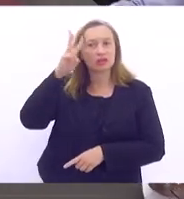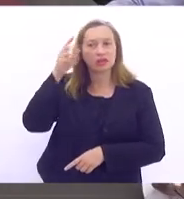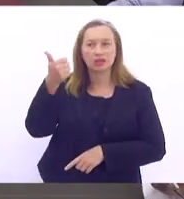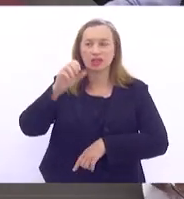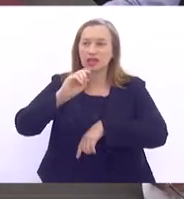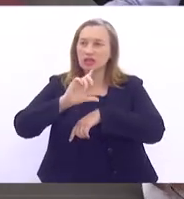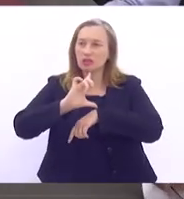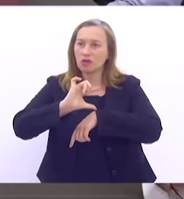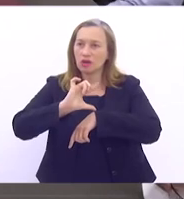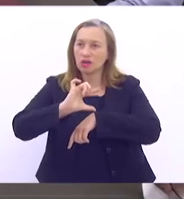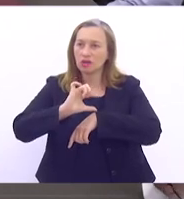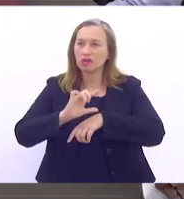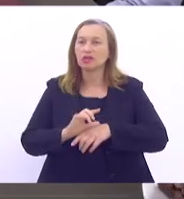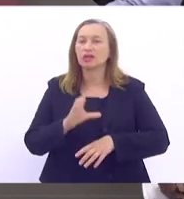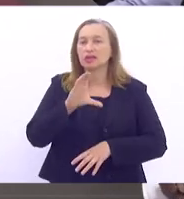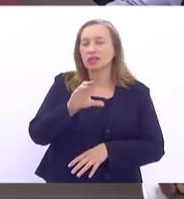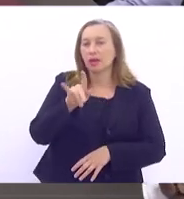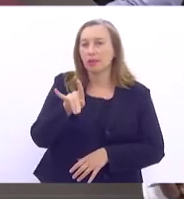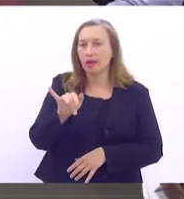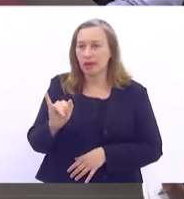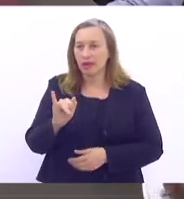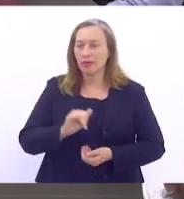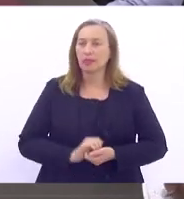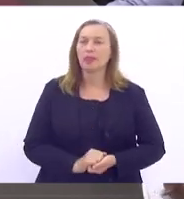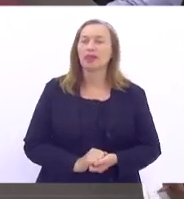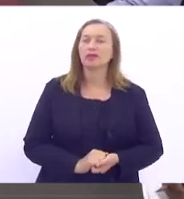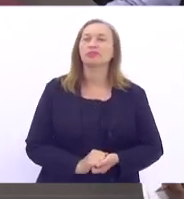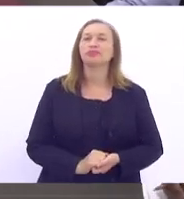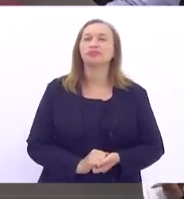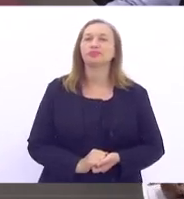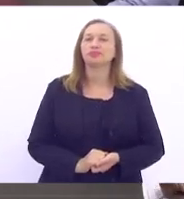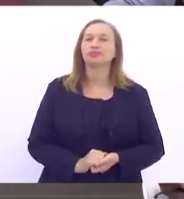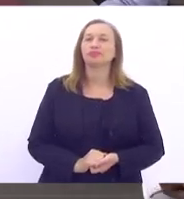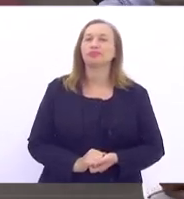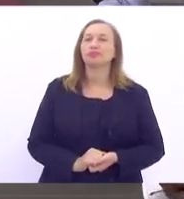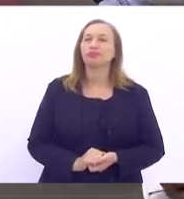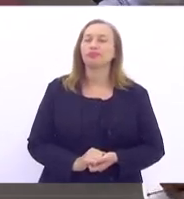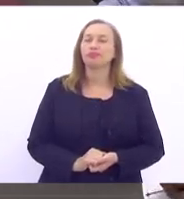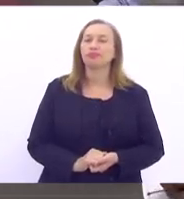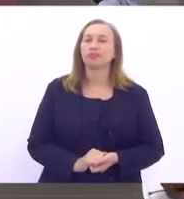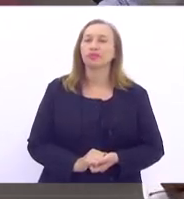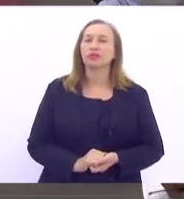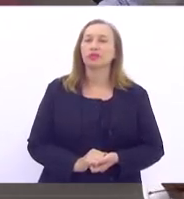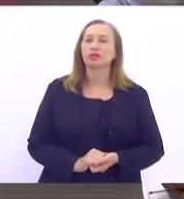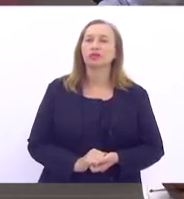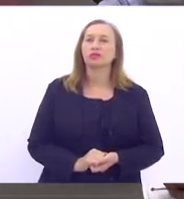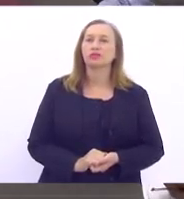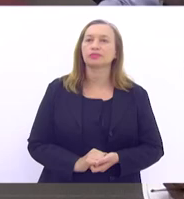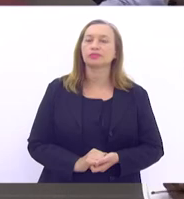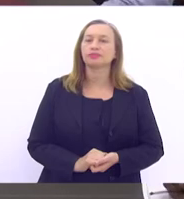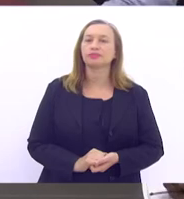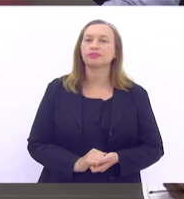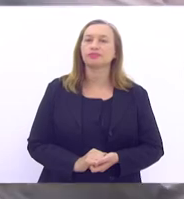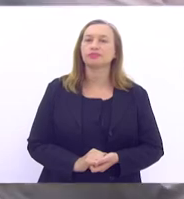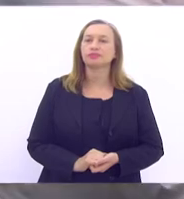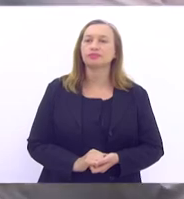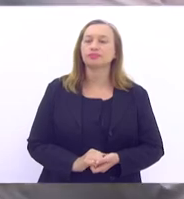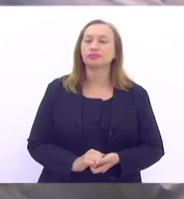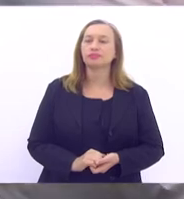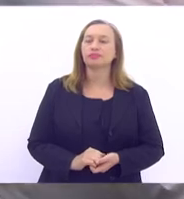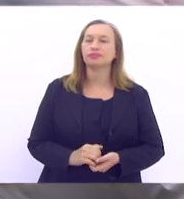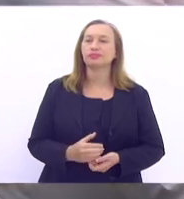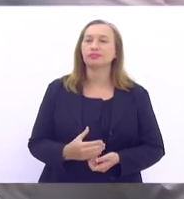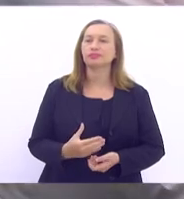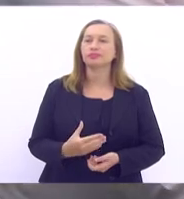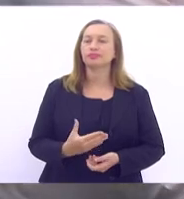a realização da CPI, visando que a gente possa deslindar a questão da crise energética